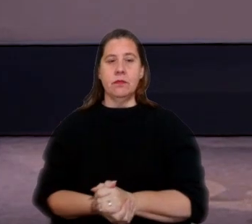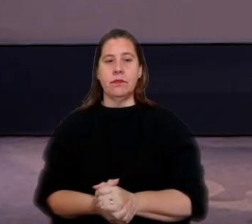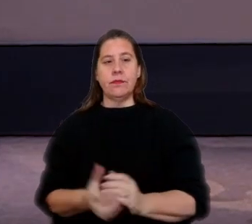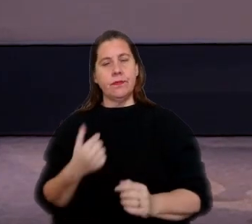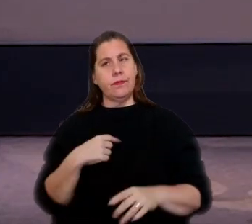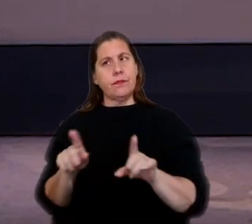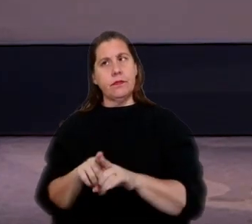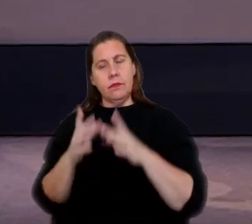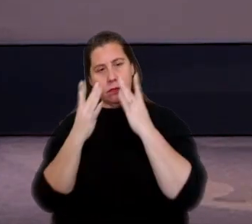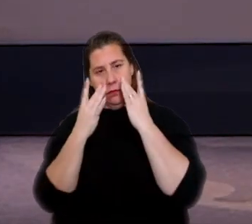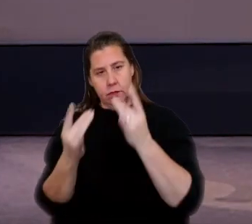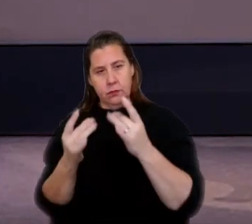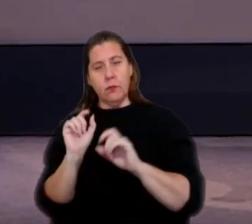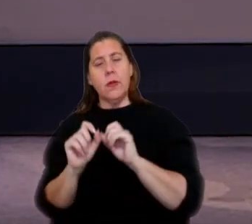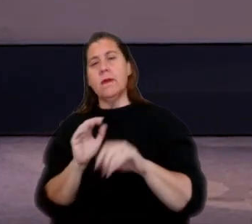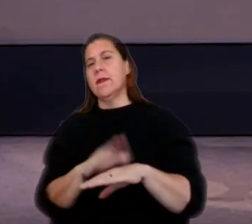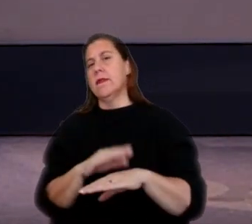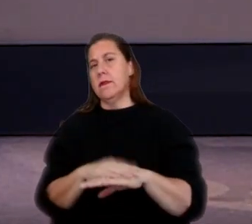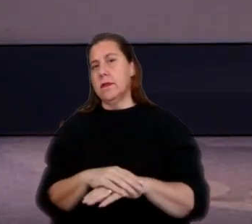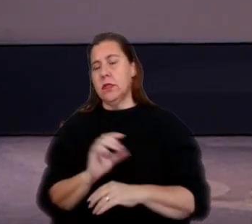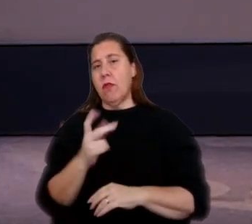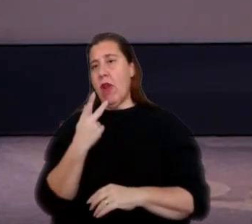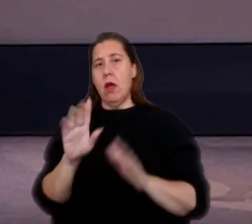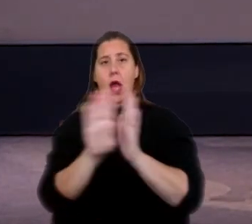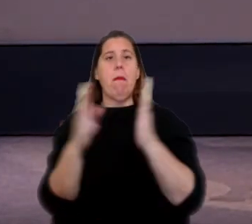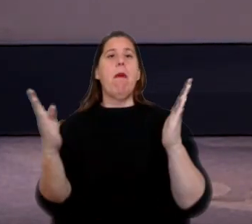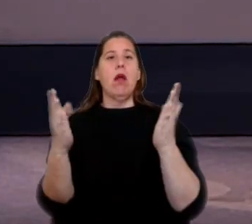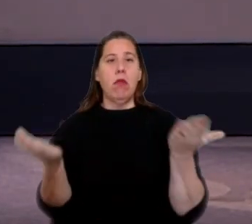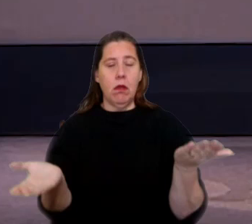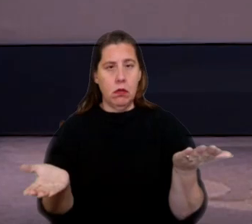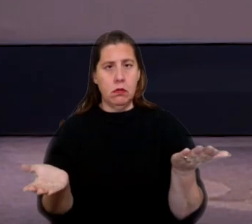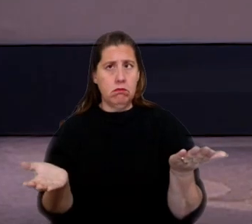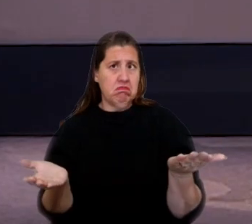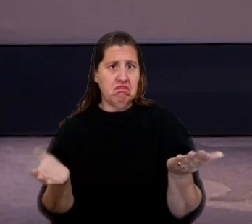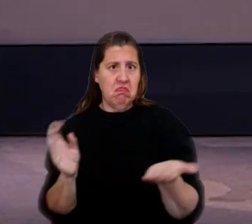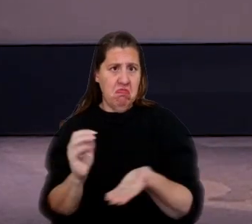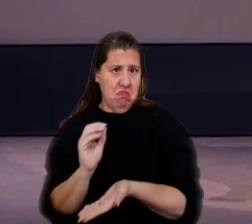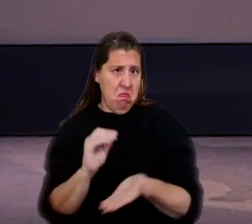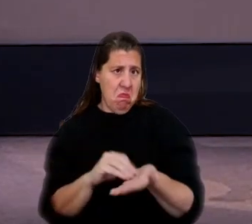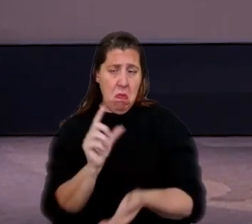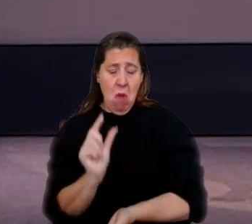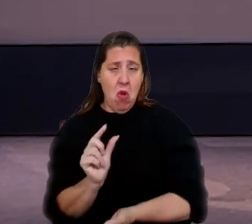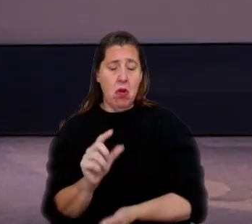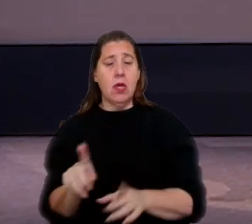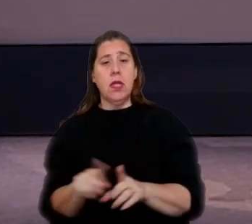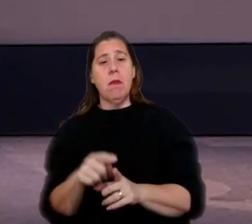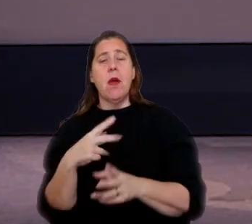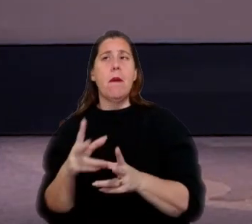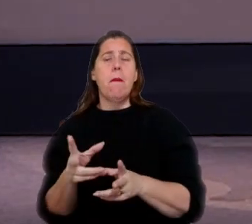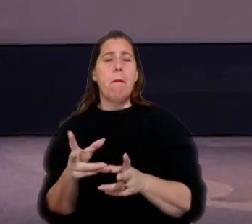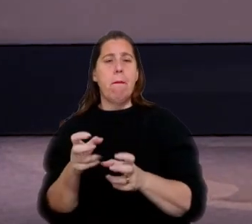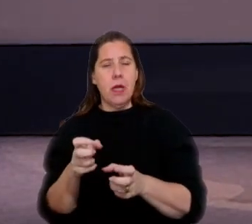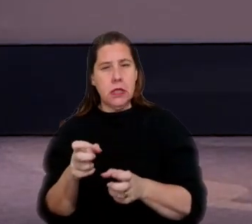e tudo. Eu também me chamou a atenção isso. O que foi feito com isso? Só falar abre a porta? Né? É pouco, né?